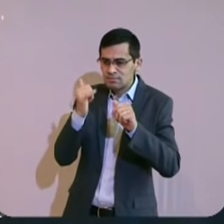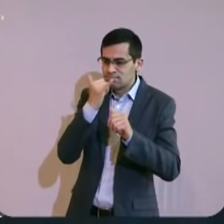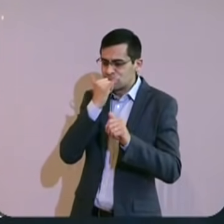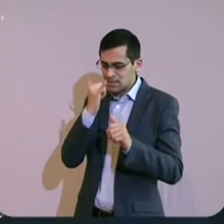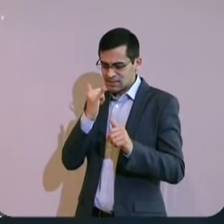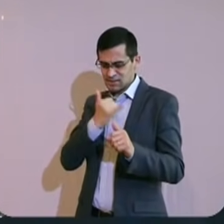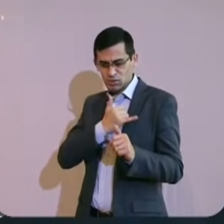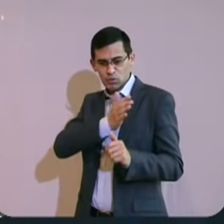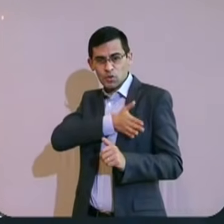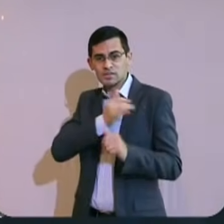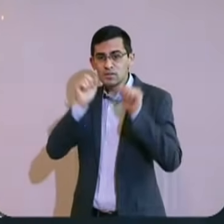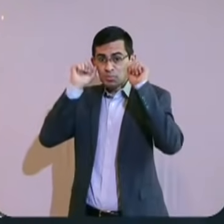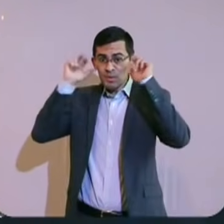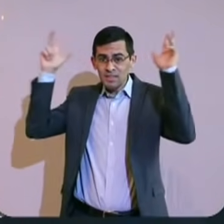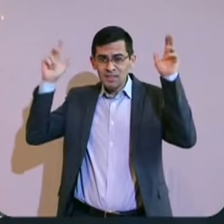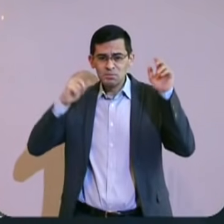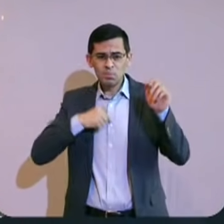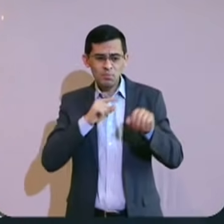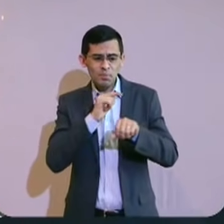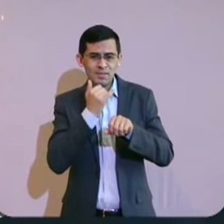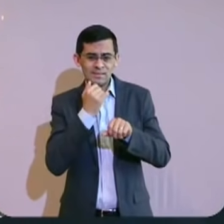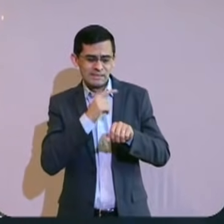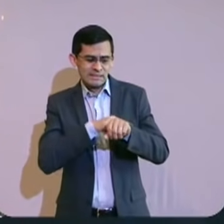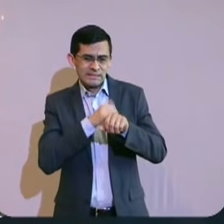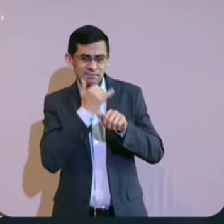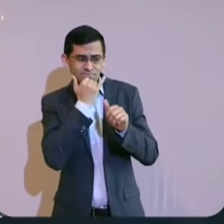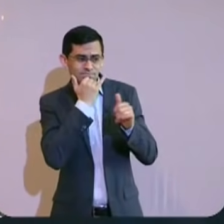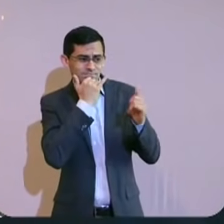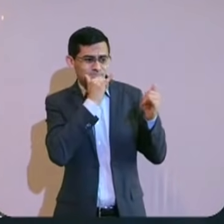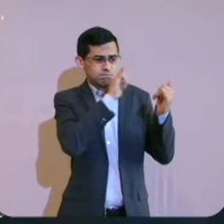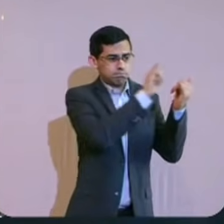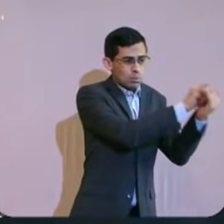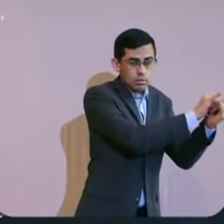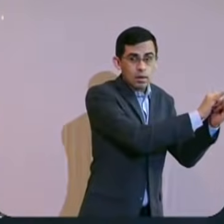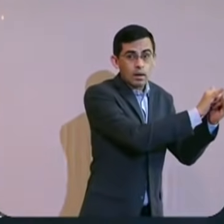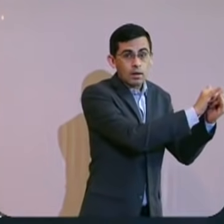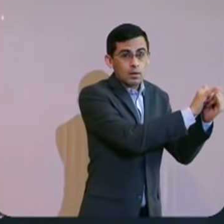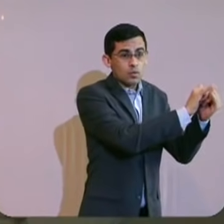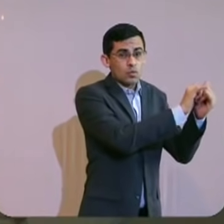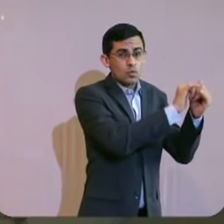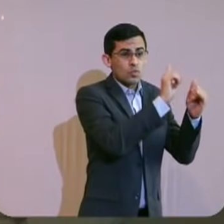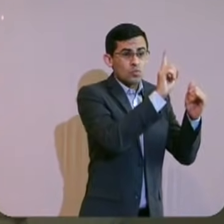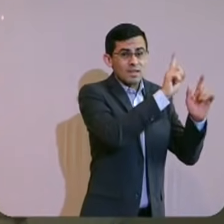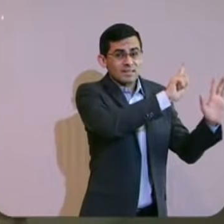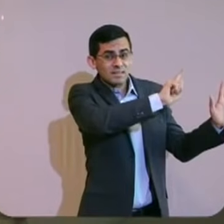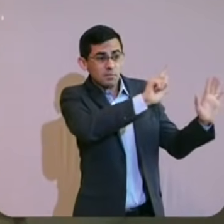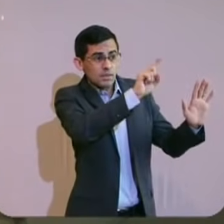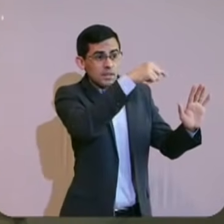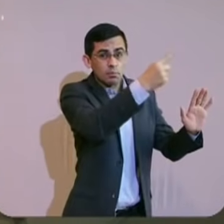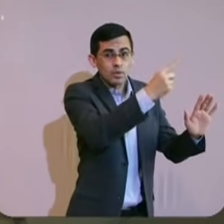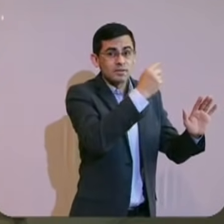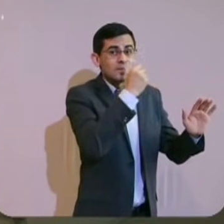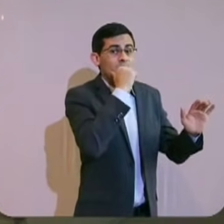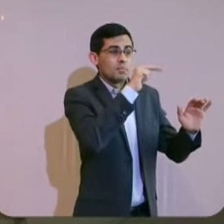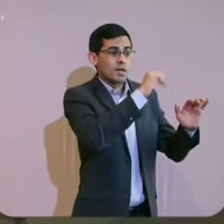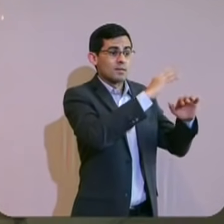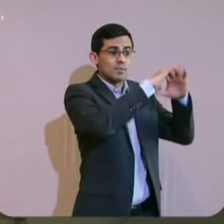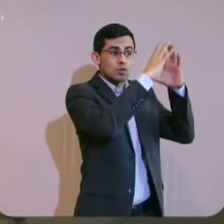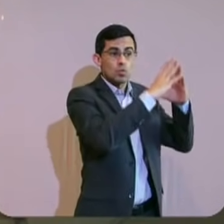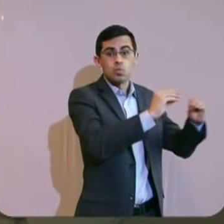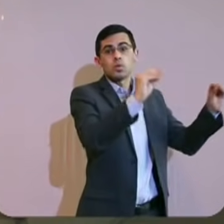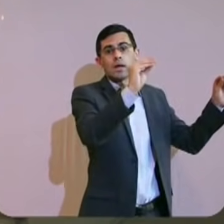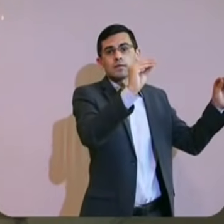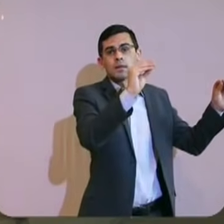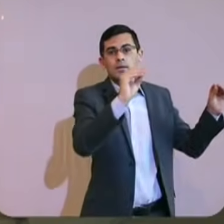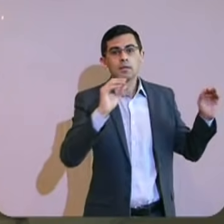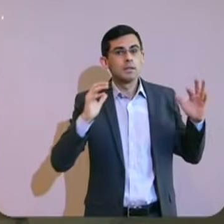Moisés. E quando Moisés liberou perdão, uma semana depois, a irmã dele foi curada. E